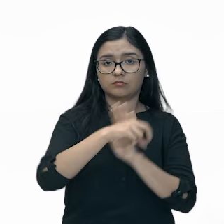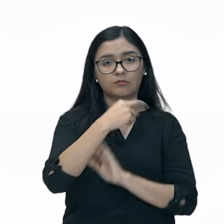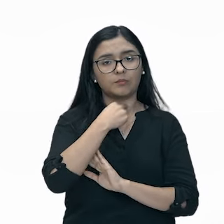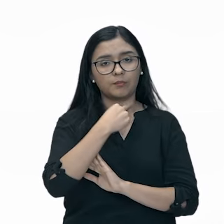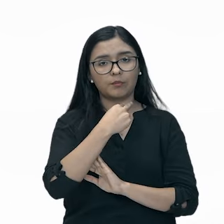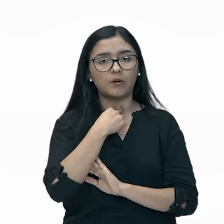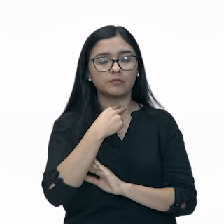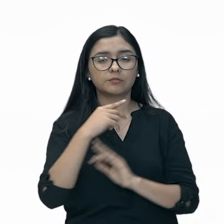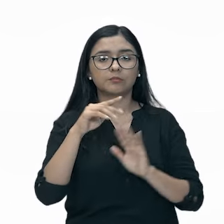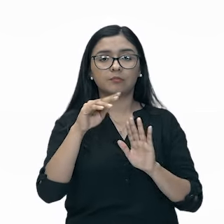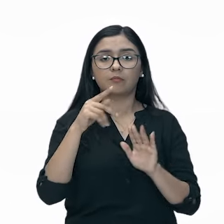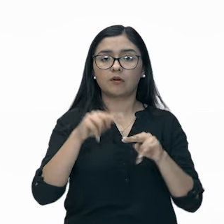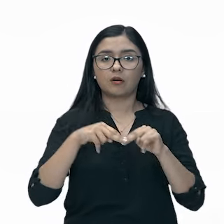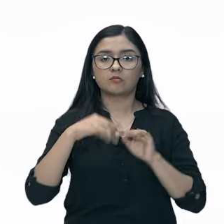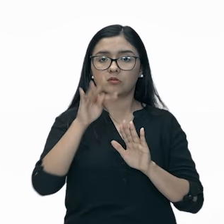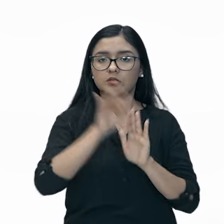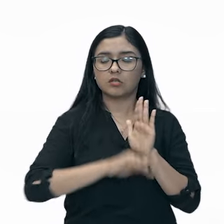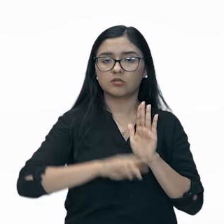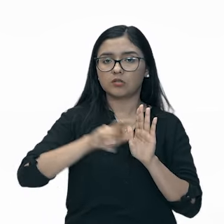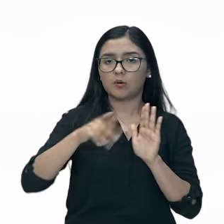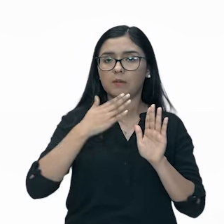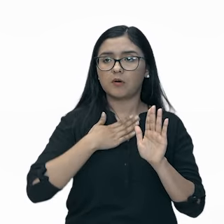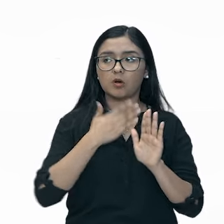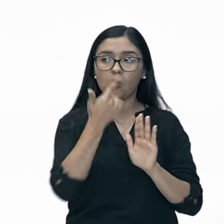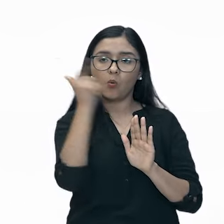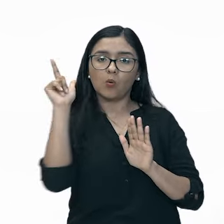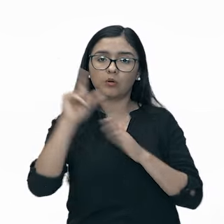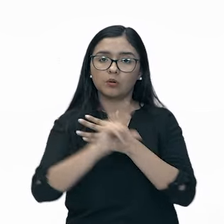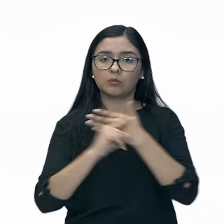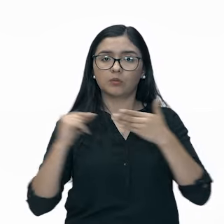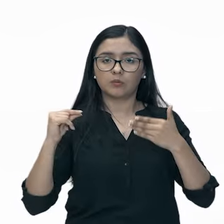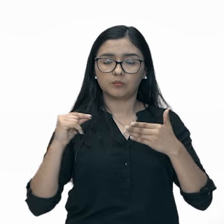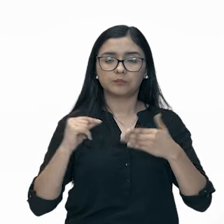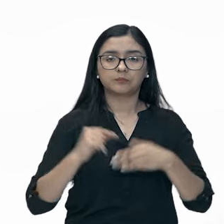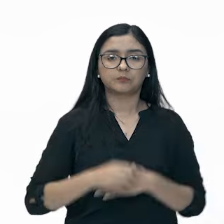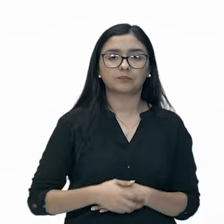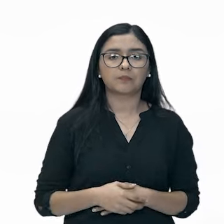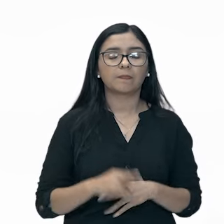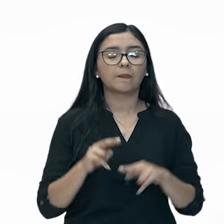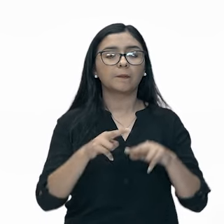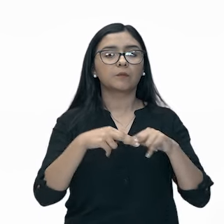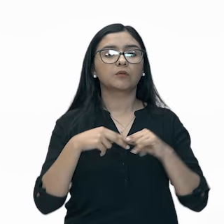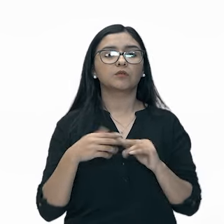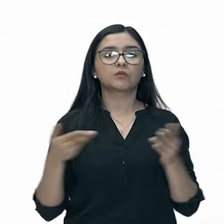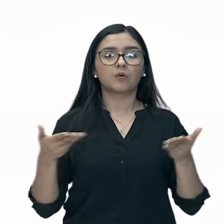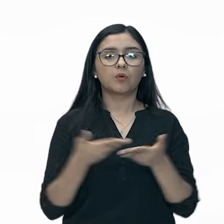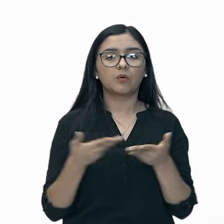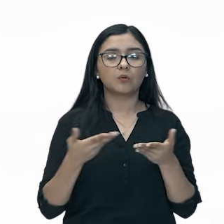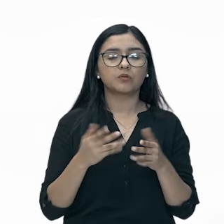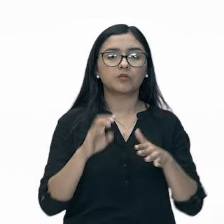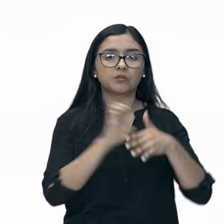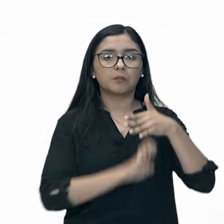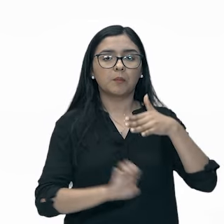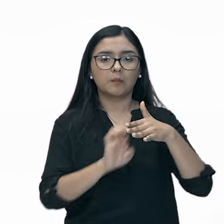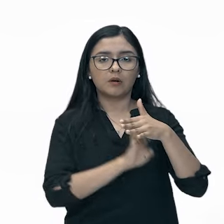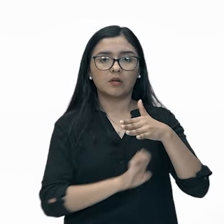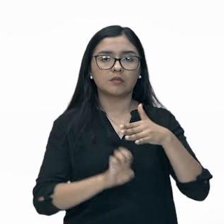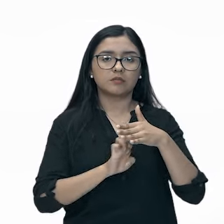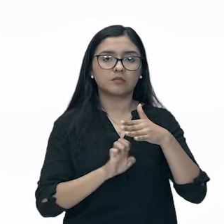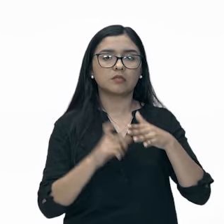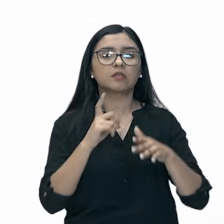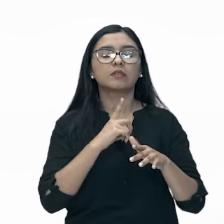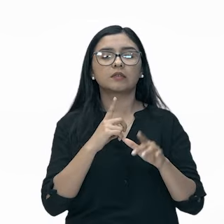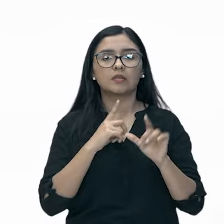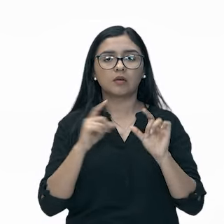porque o texto não é meu o texto pertence a outra pessoa é por isso que hoje as grandes em vezes aí colocam né